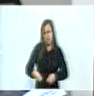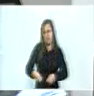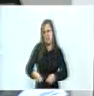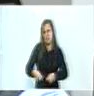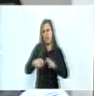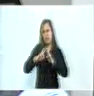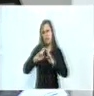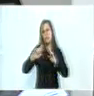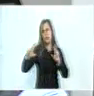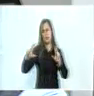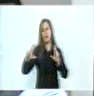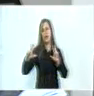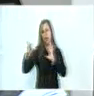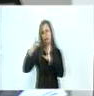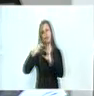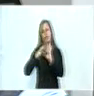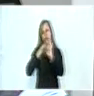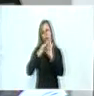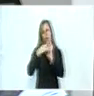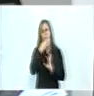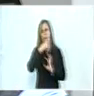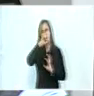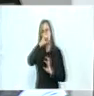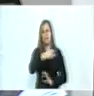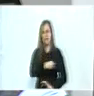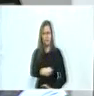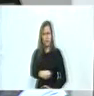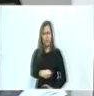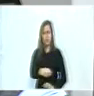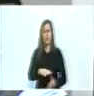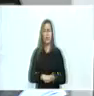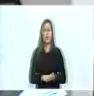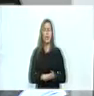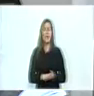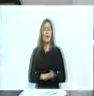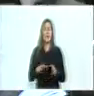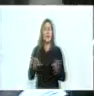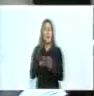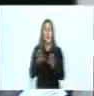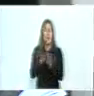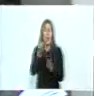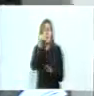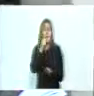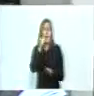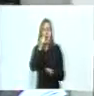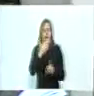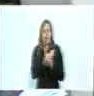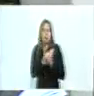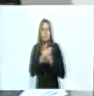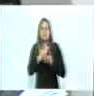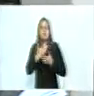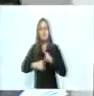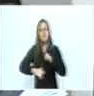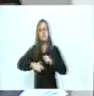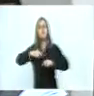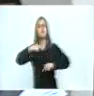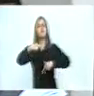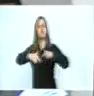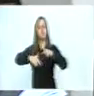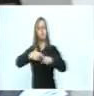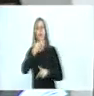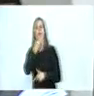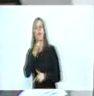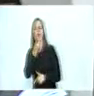diferenciada. E aqui se deve frisar que, desde que a mulher saiu para o mercado de trabalho, os homens